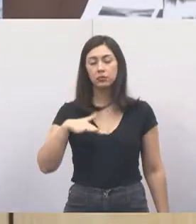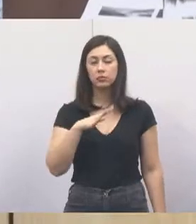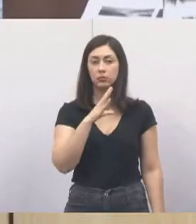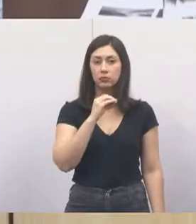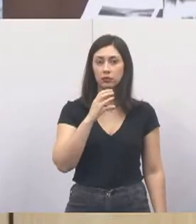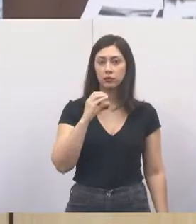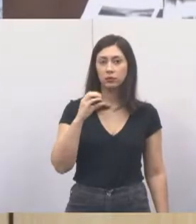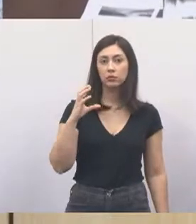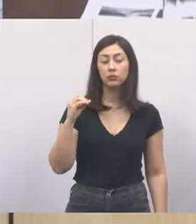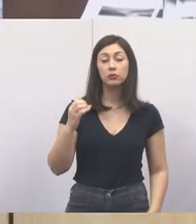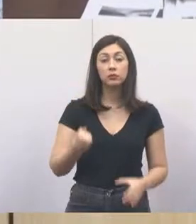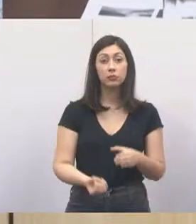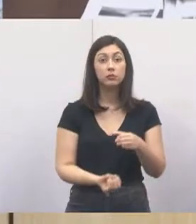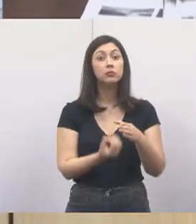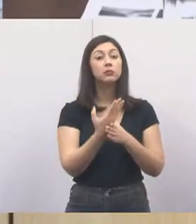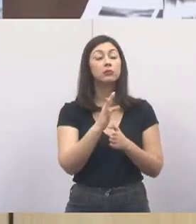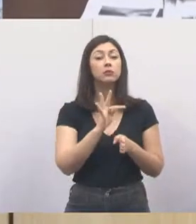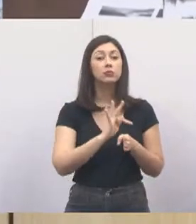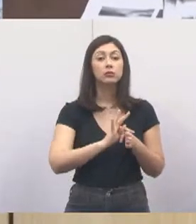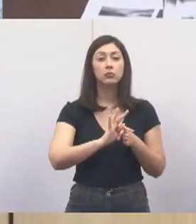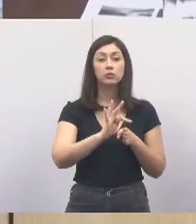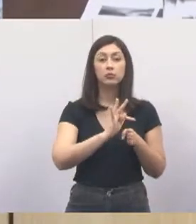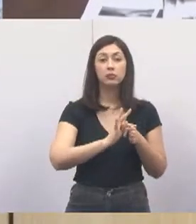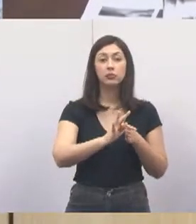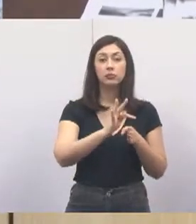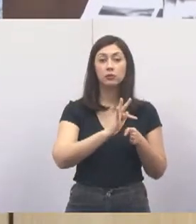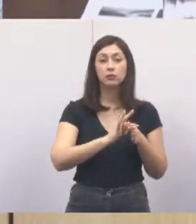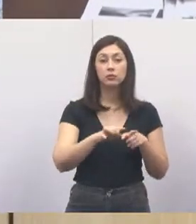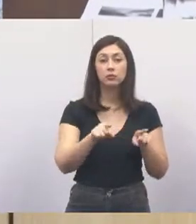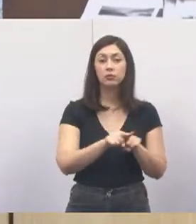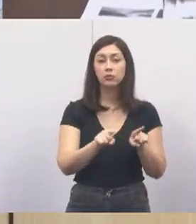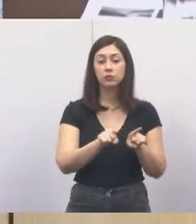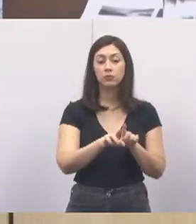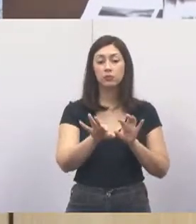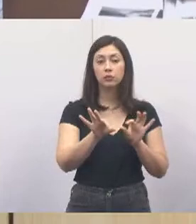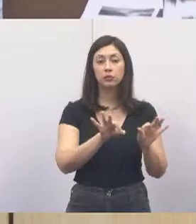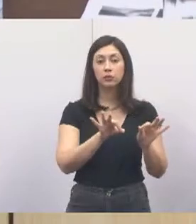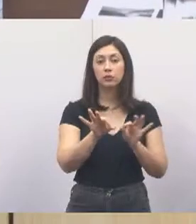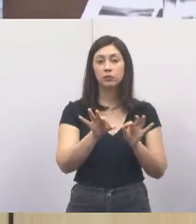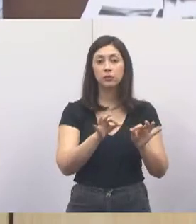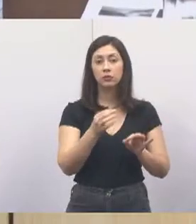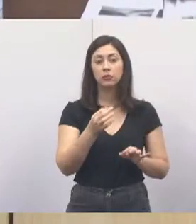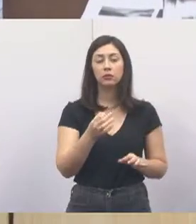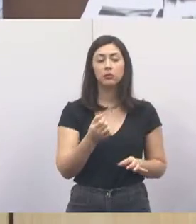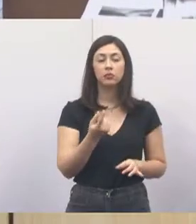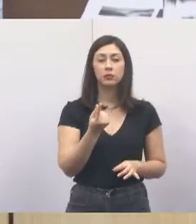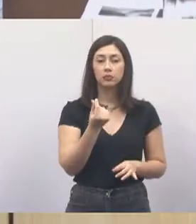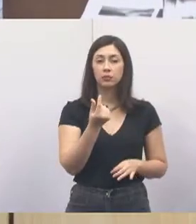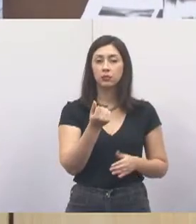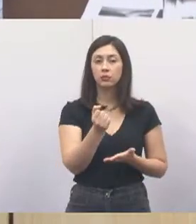adolescente. Cria o Conselho Tutelar, institui o Fundo Municipal e dá outras